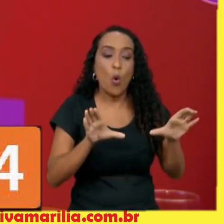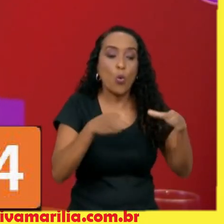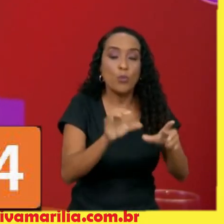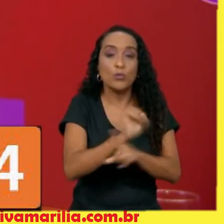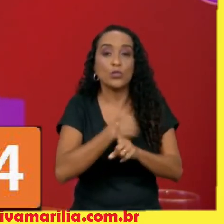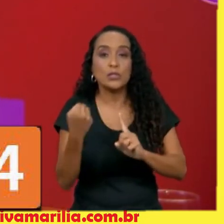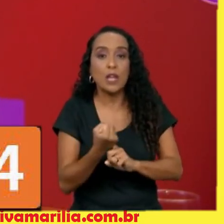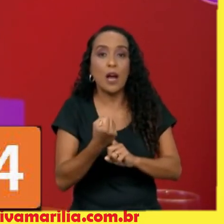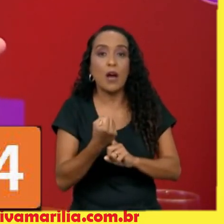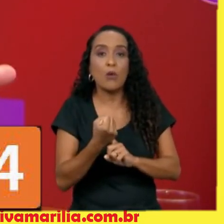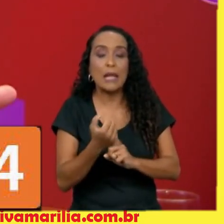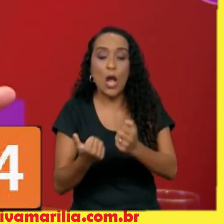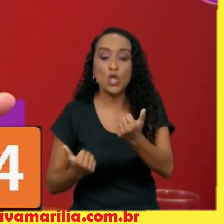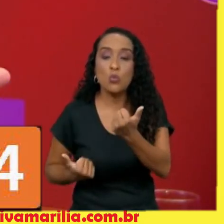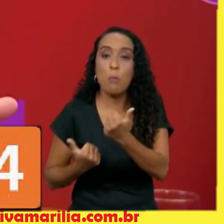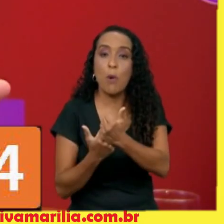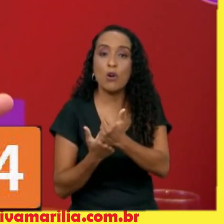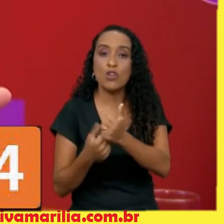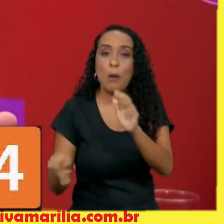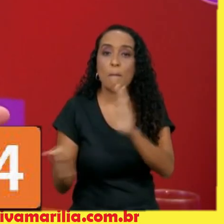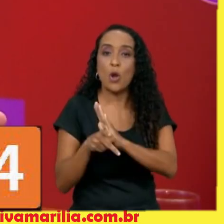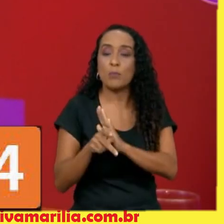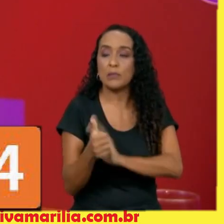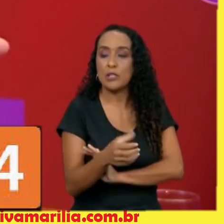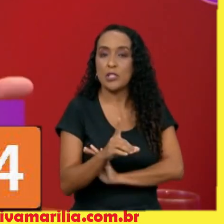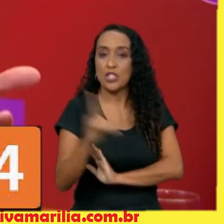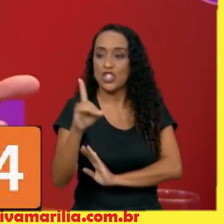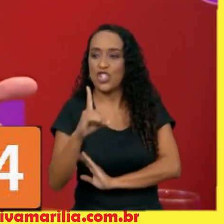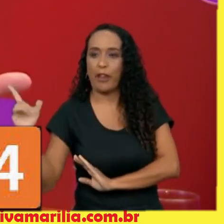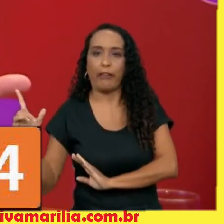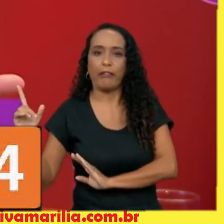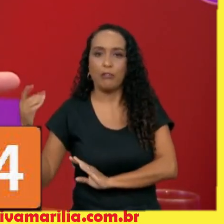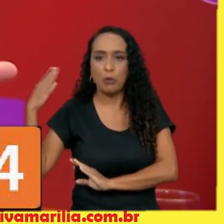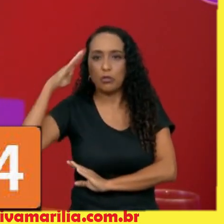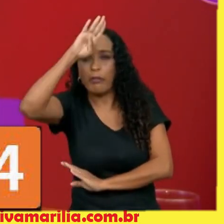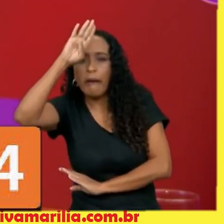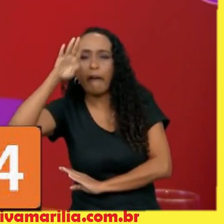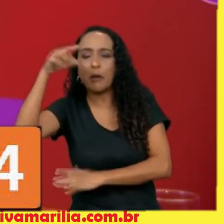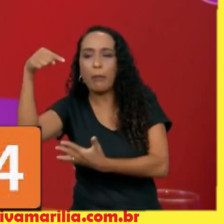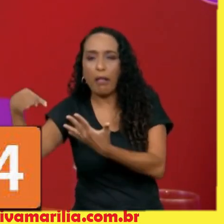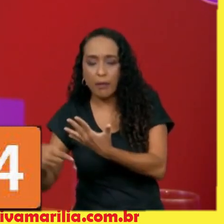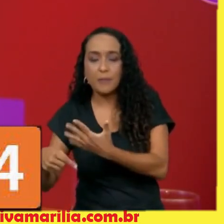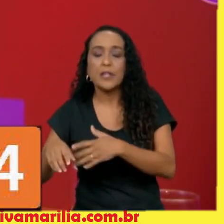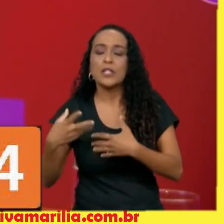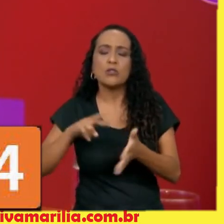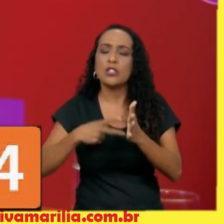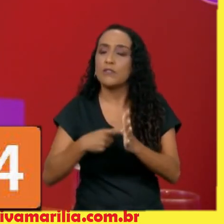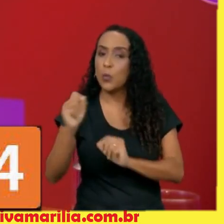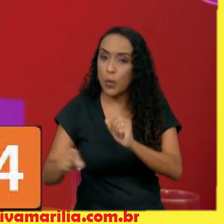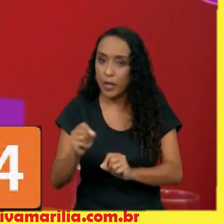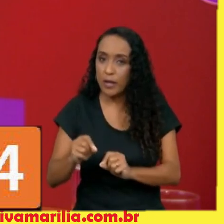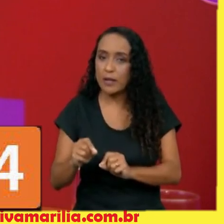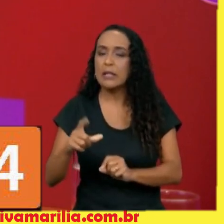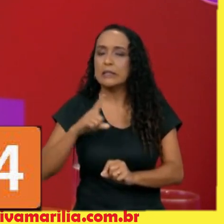social suporte da extrema-direita, de Bolsonaro, etc, etc. Né? O que isso significa? Né?